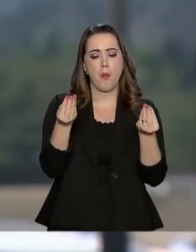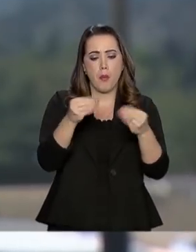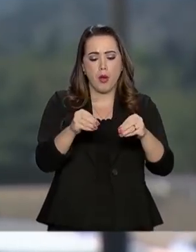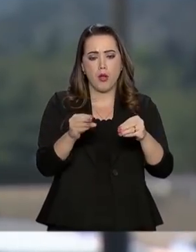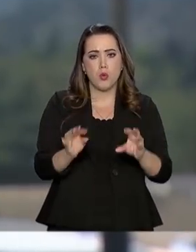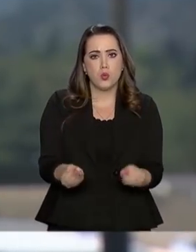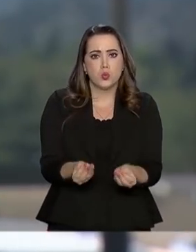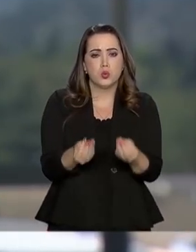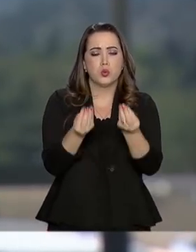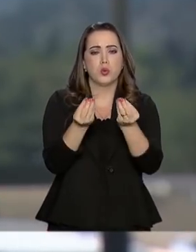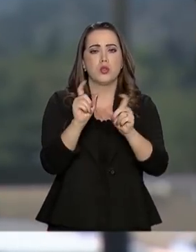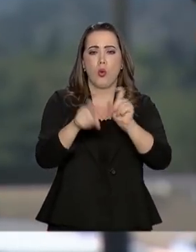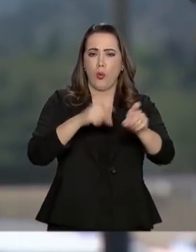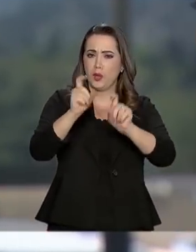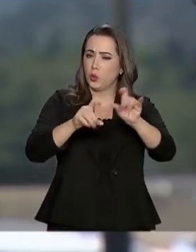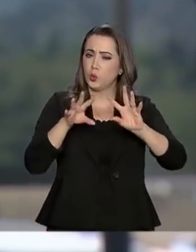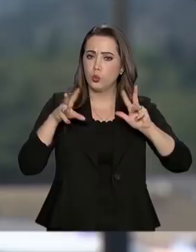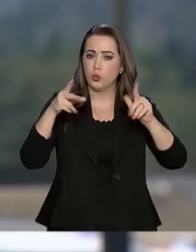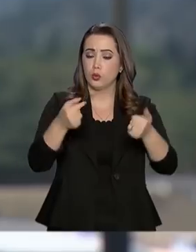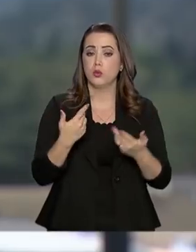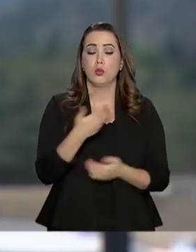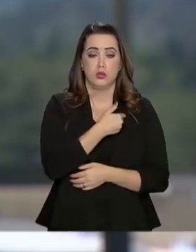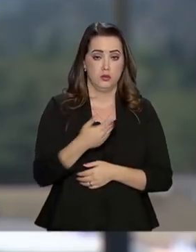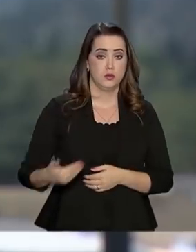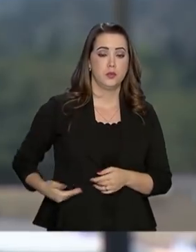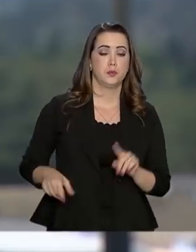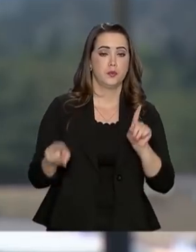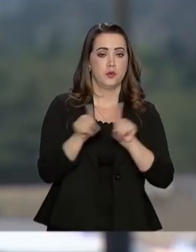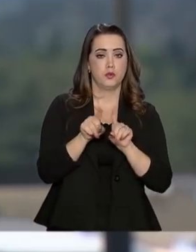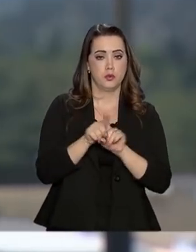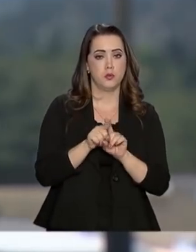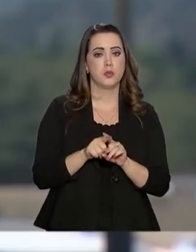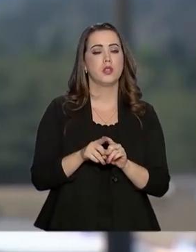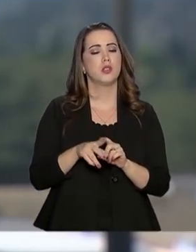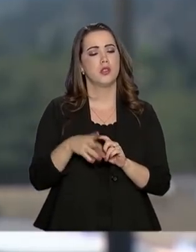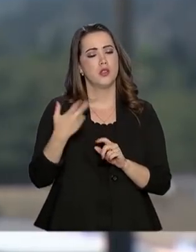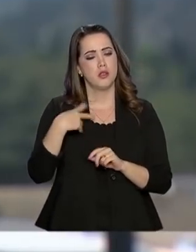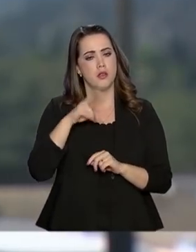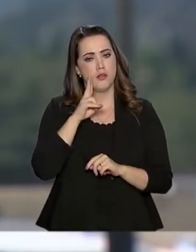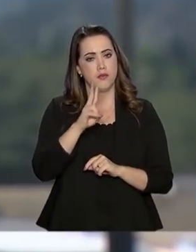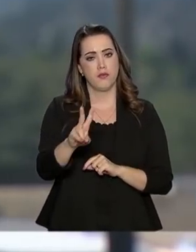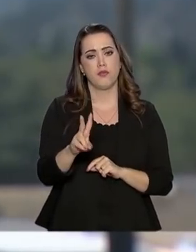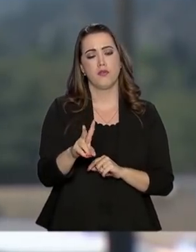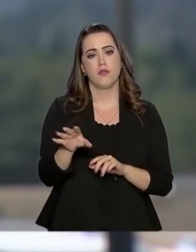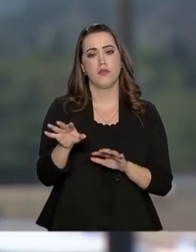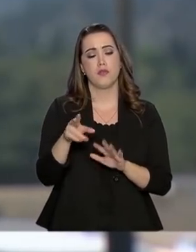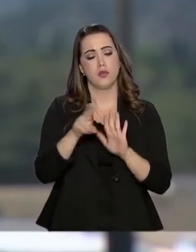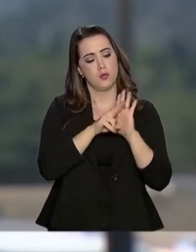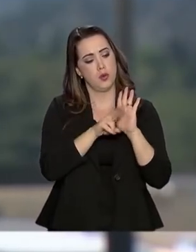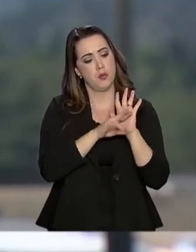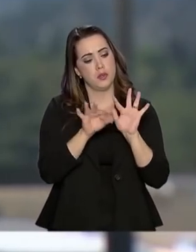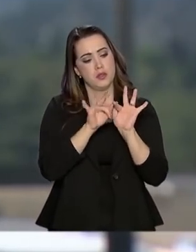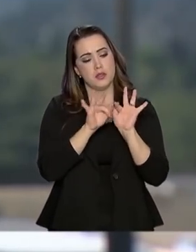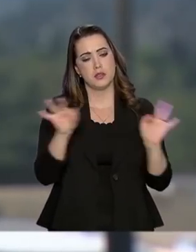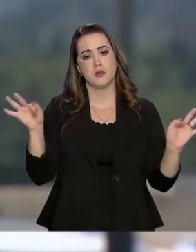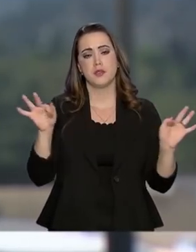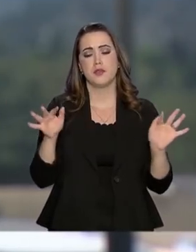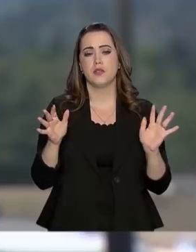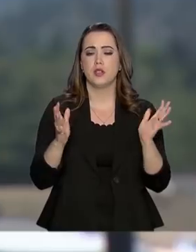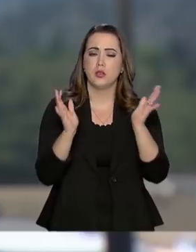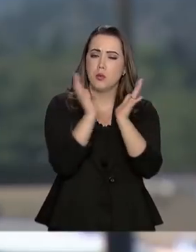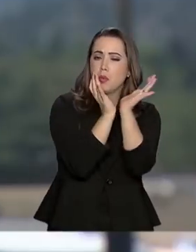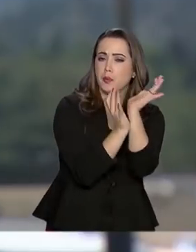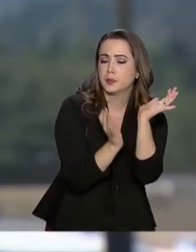o próprio governo tem se esforçado no sentido de estabelecer normas que simplificam e desburocratizam o procedimento,